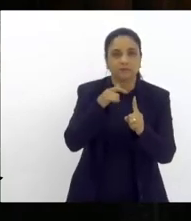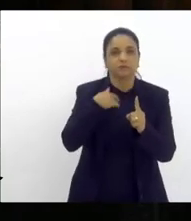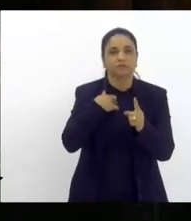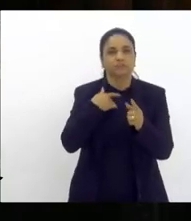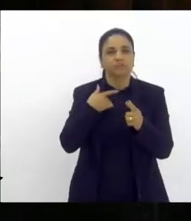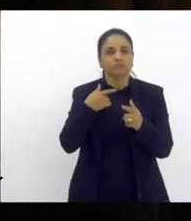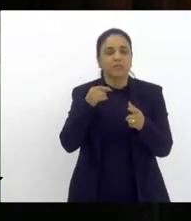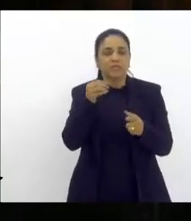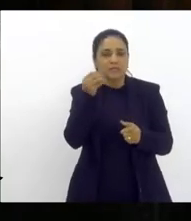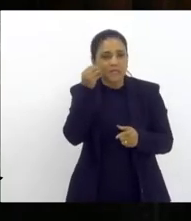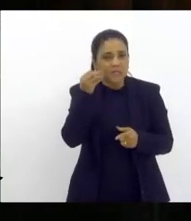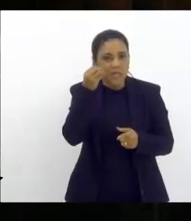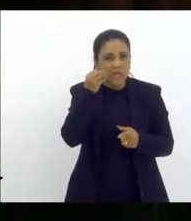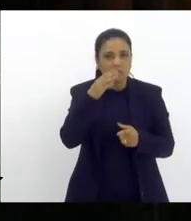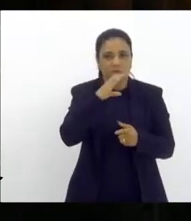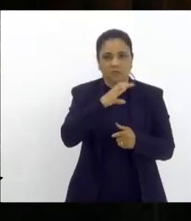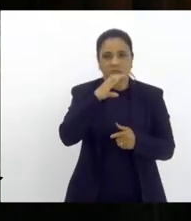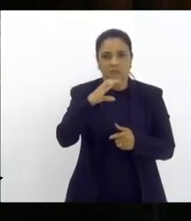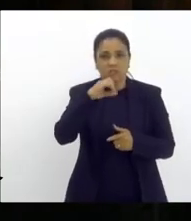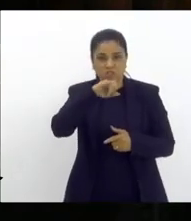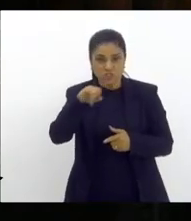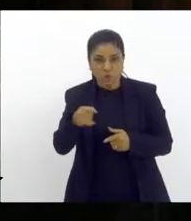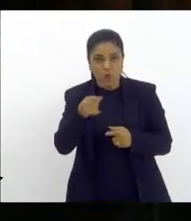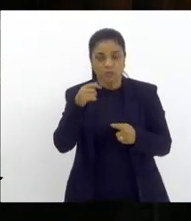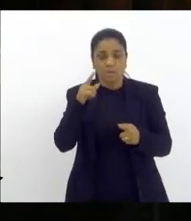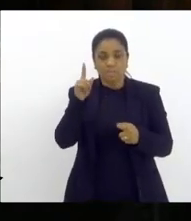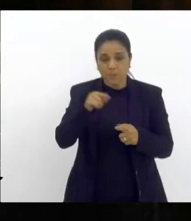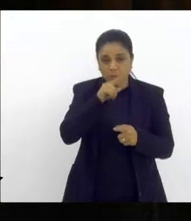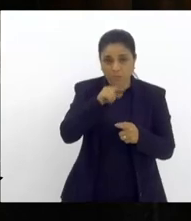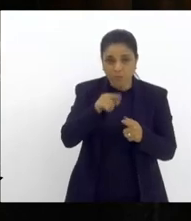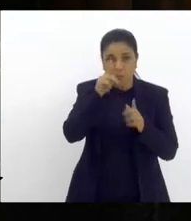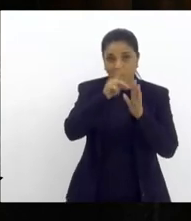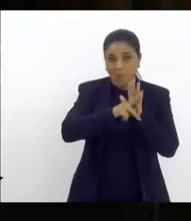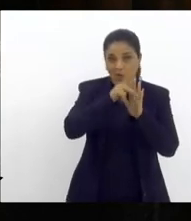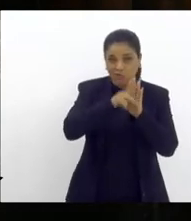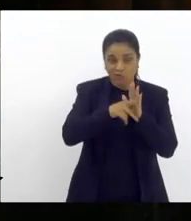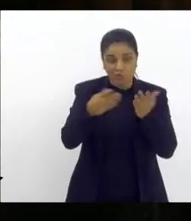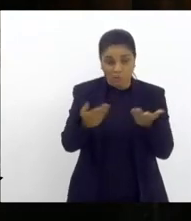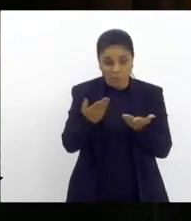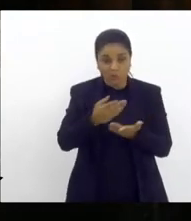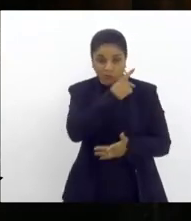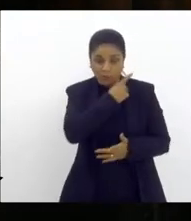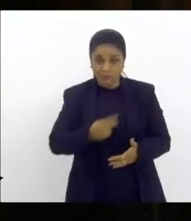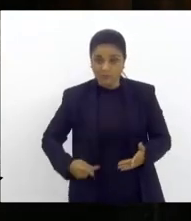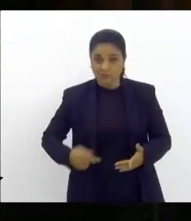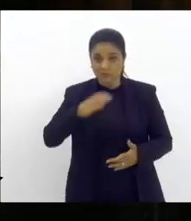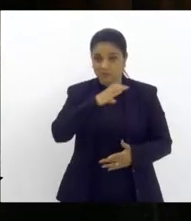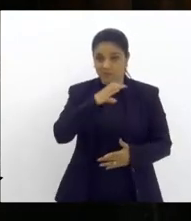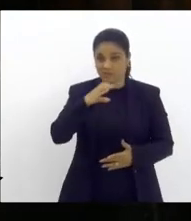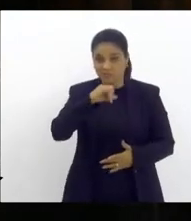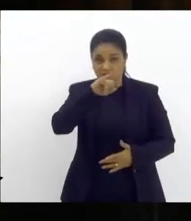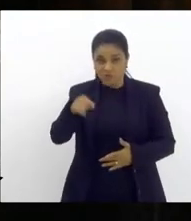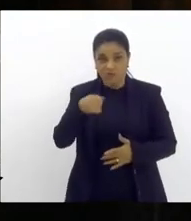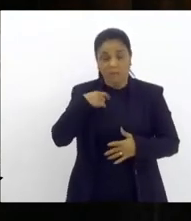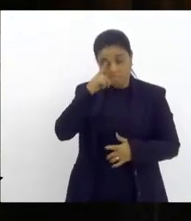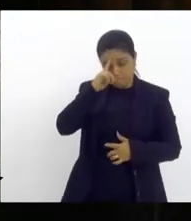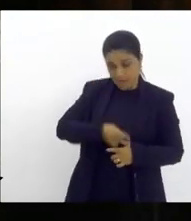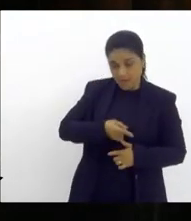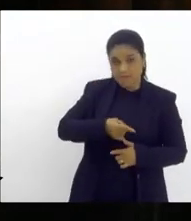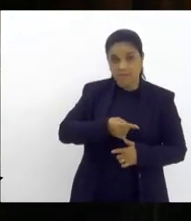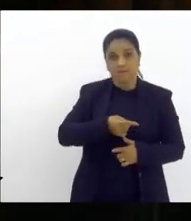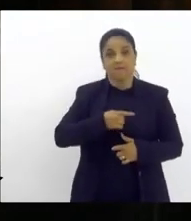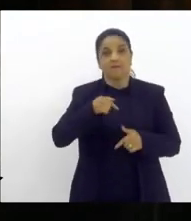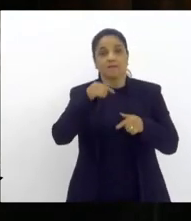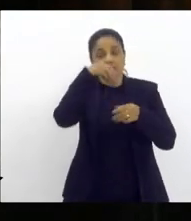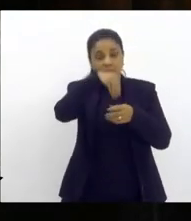lei na ccj porque é isso né o presidente da ccj hoje é quem manda e desmanda da Assembleia Legislativa